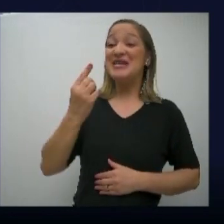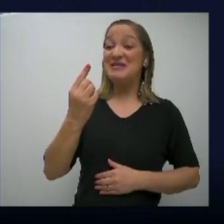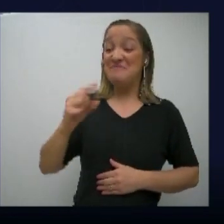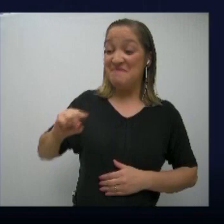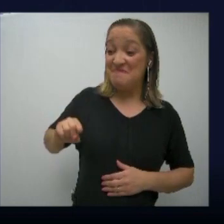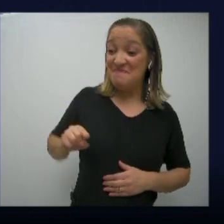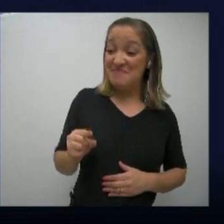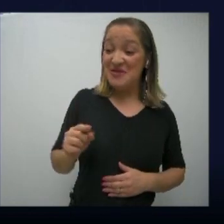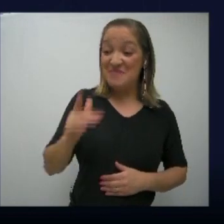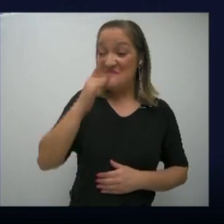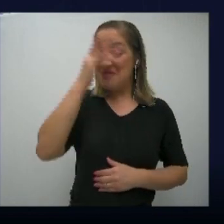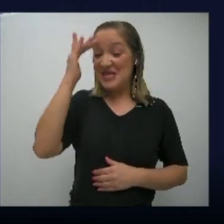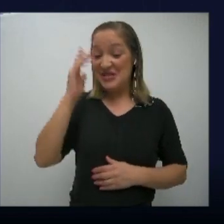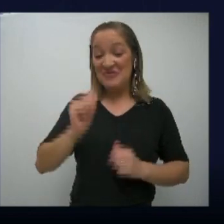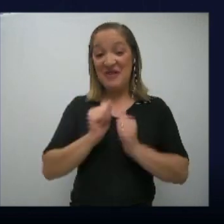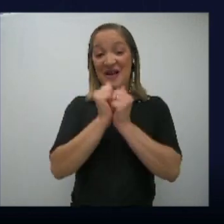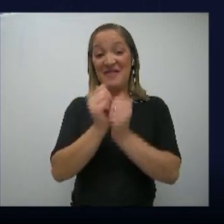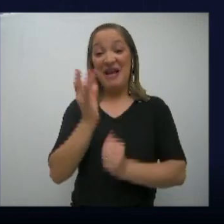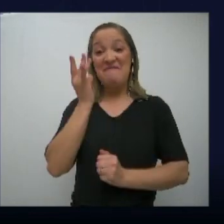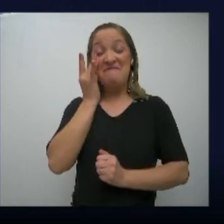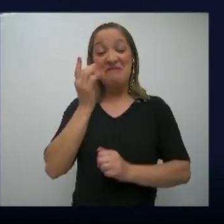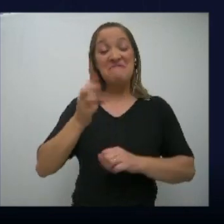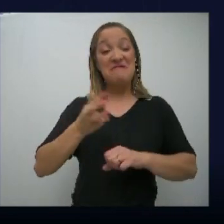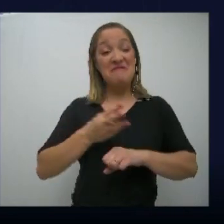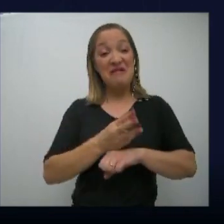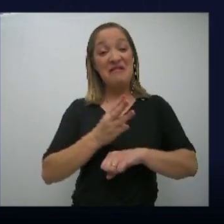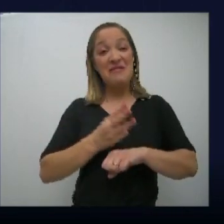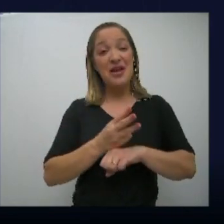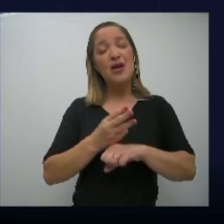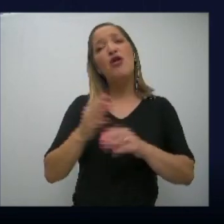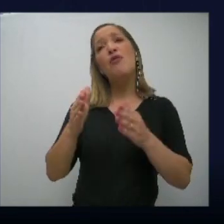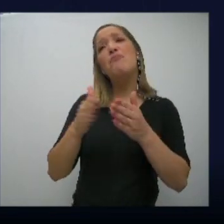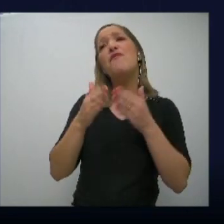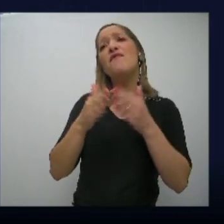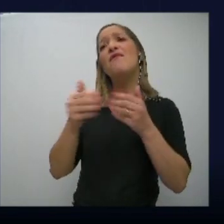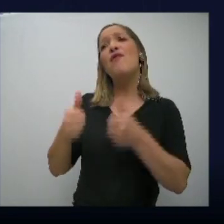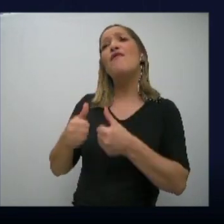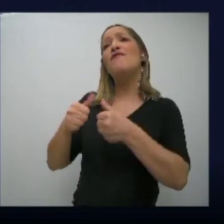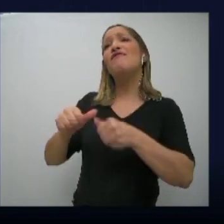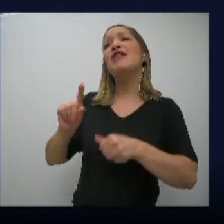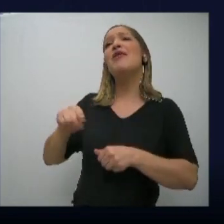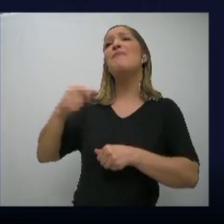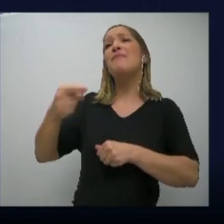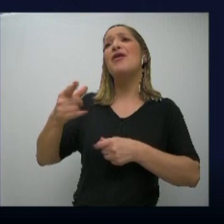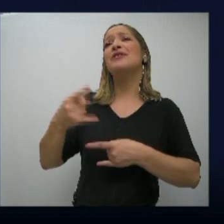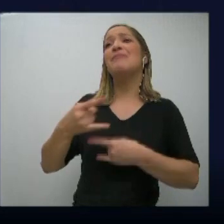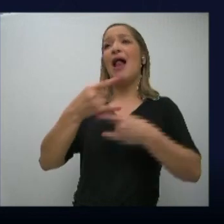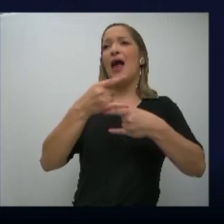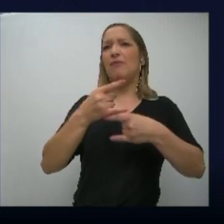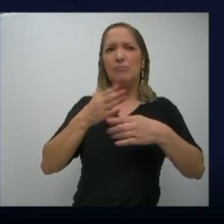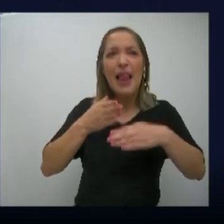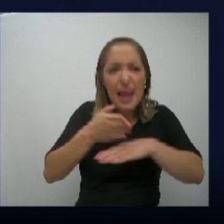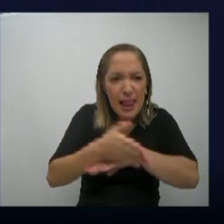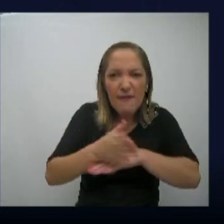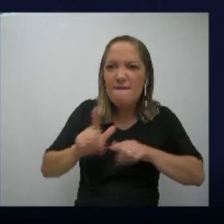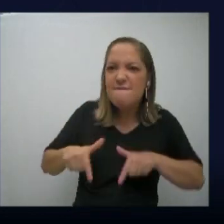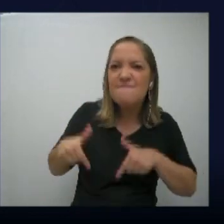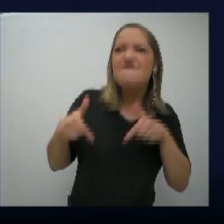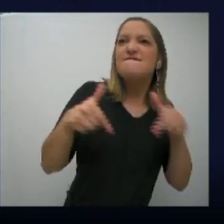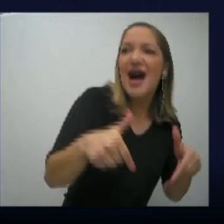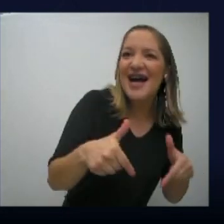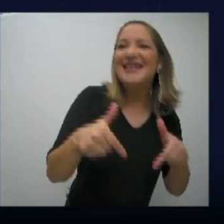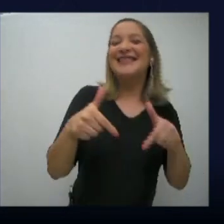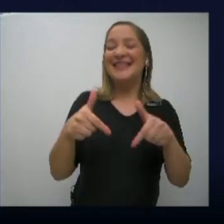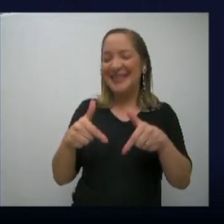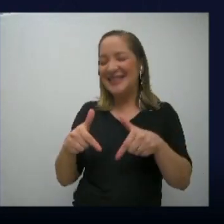pessoal tá me falando aqui pelo WhatsApp quem próximo pai eu vou ficar também a gente fica a gente vai o painel deles lá Fabrício para